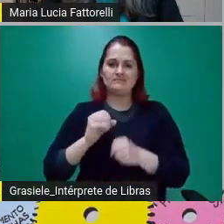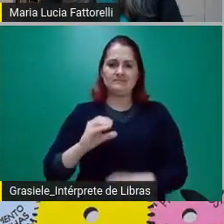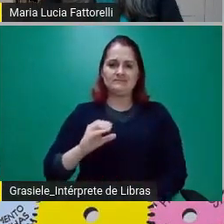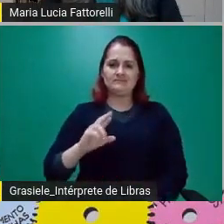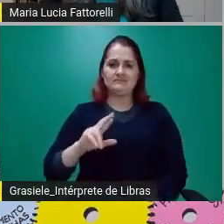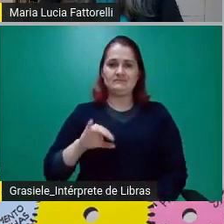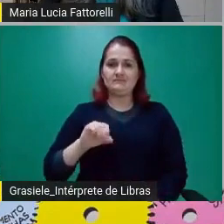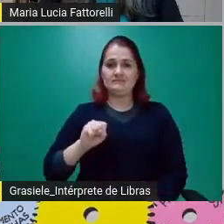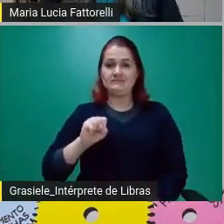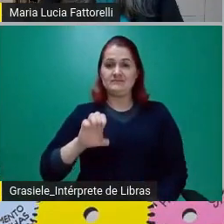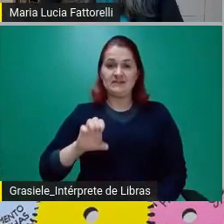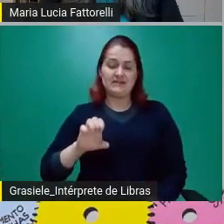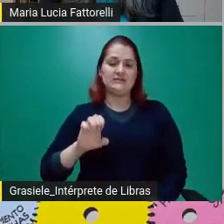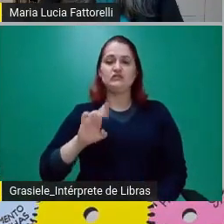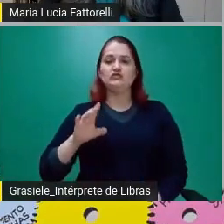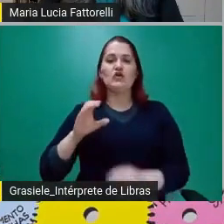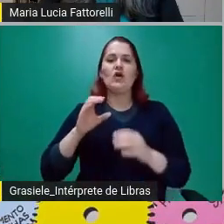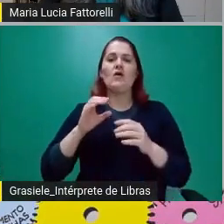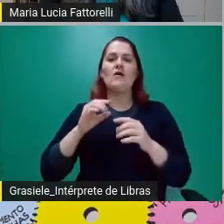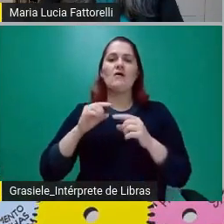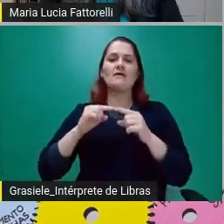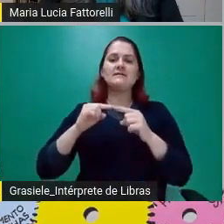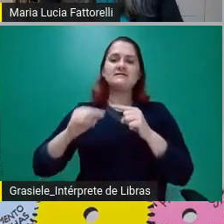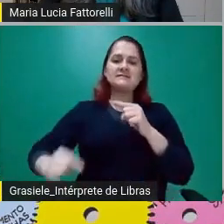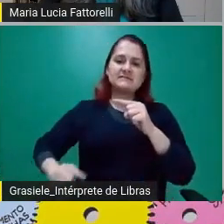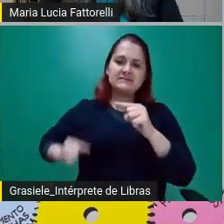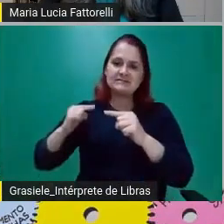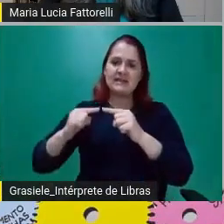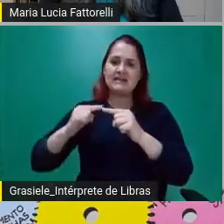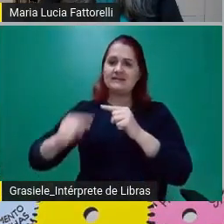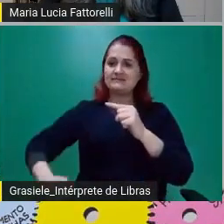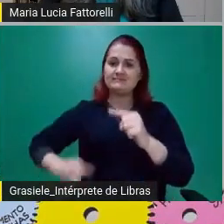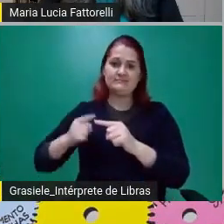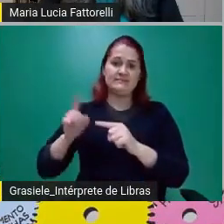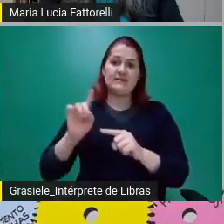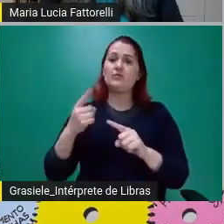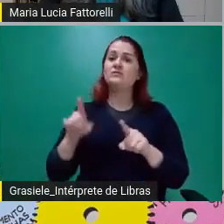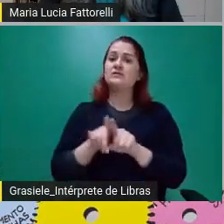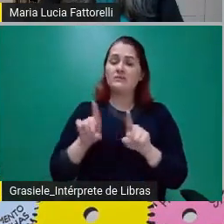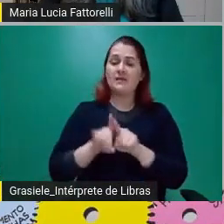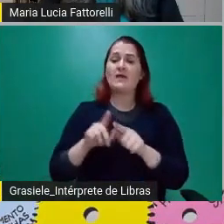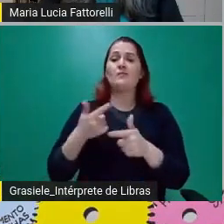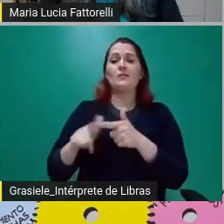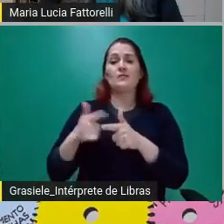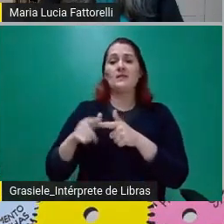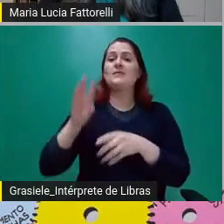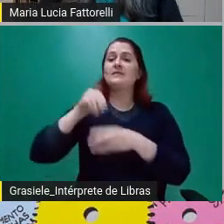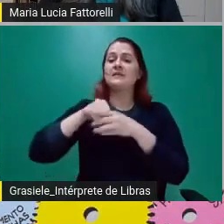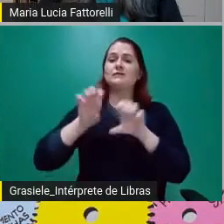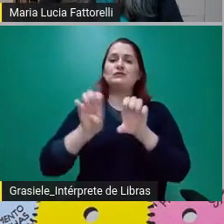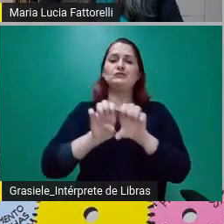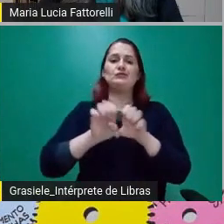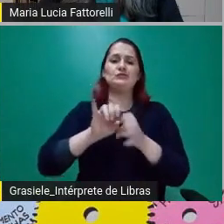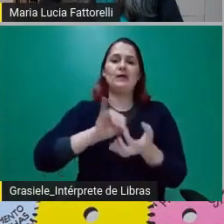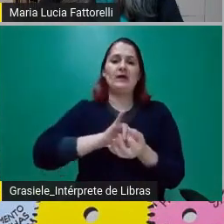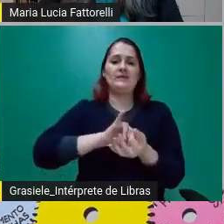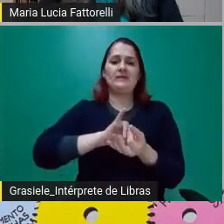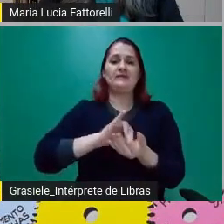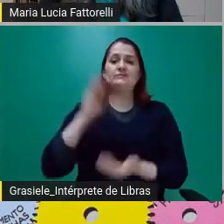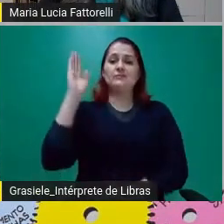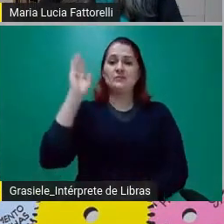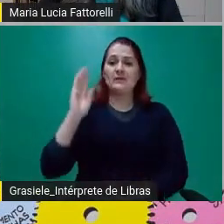sua estrutura. Dali é um marco histórico importante, porque a partir daquele momento já